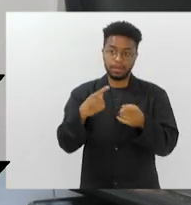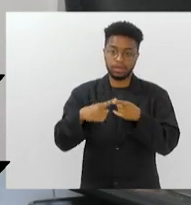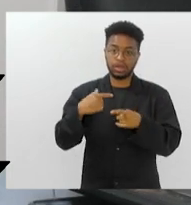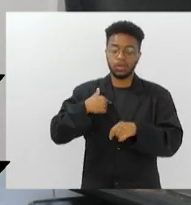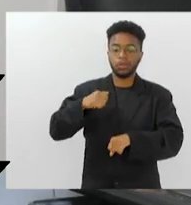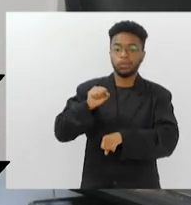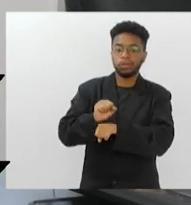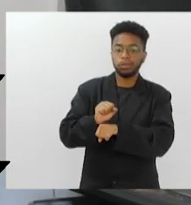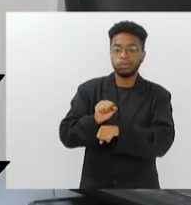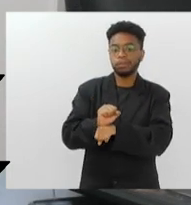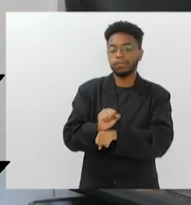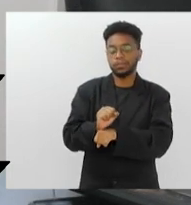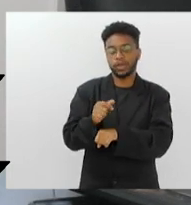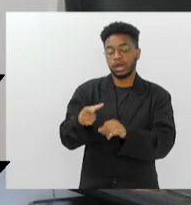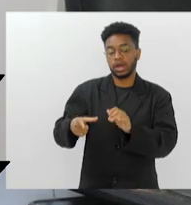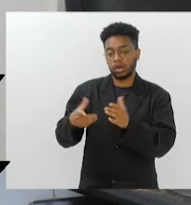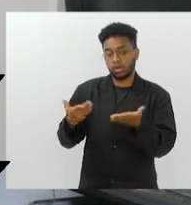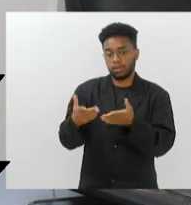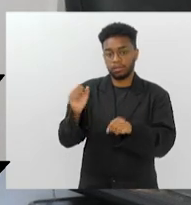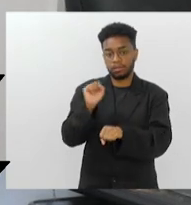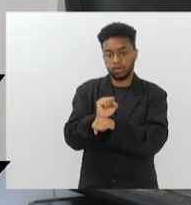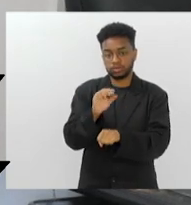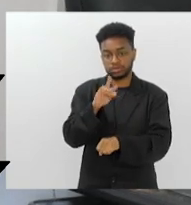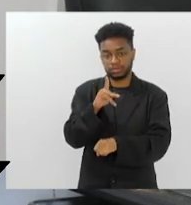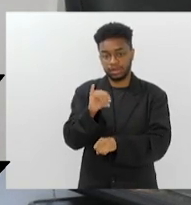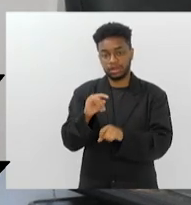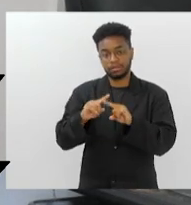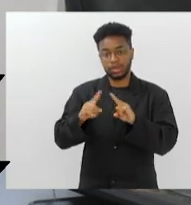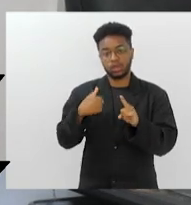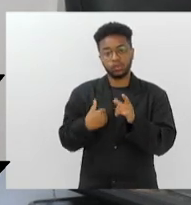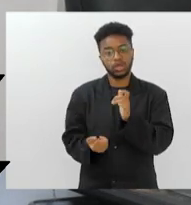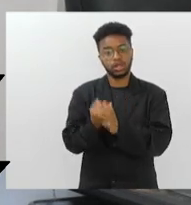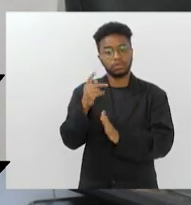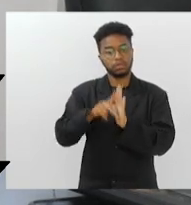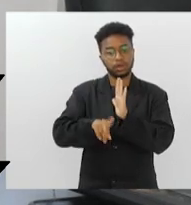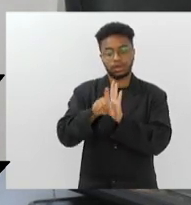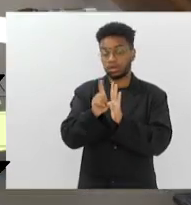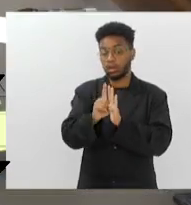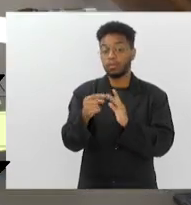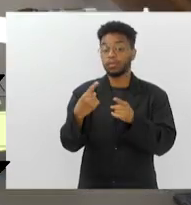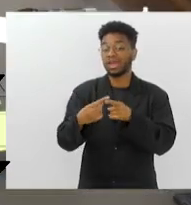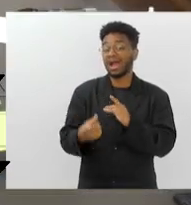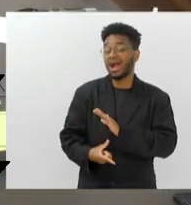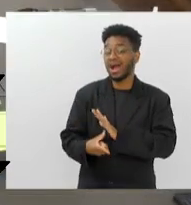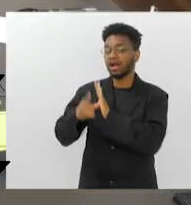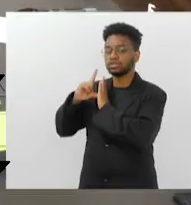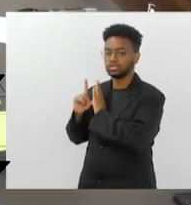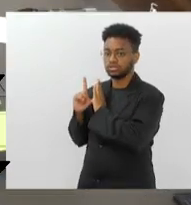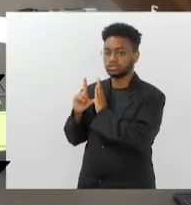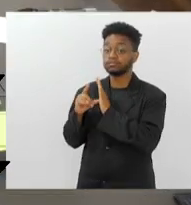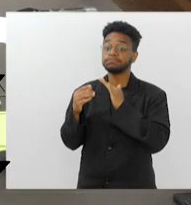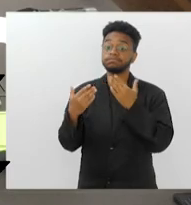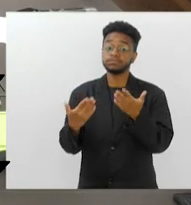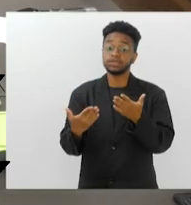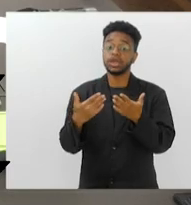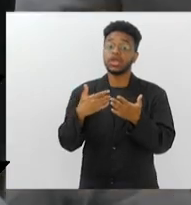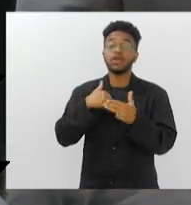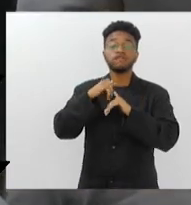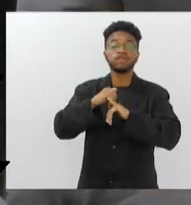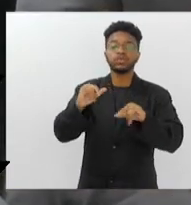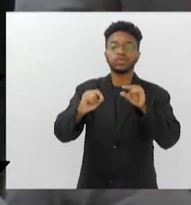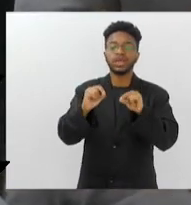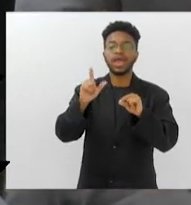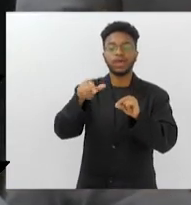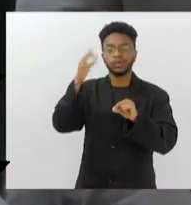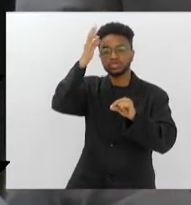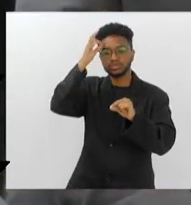protocolei um projeto foi anterior então só para fazer isso é tão olha só que aí eu falo que oino Espírito Santo